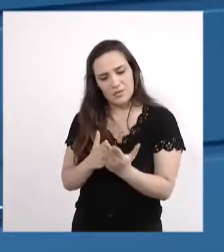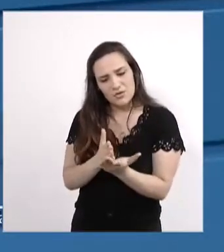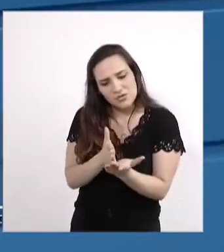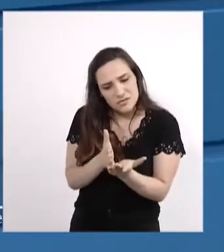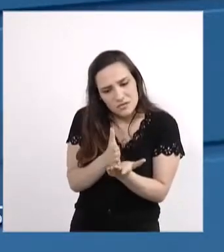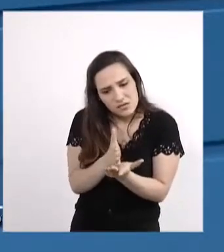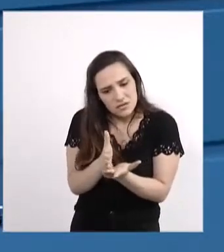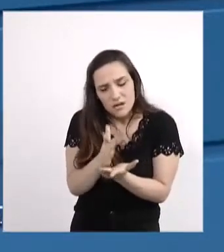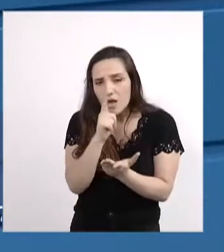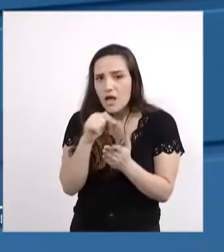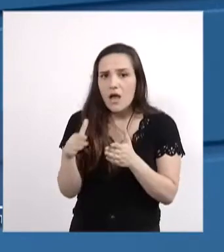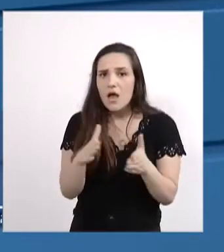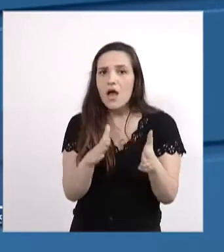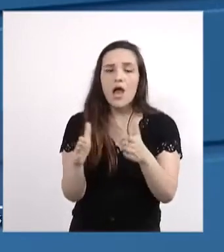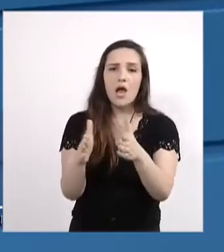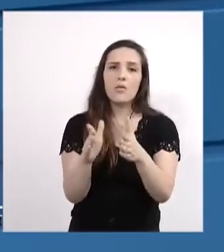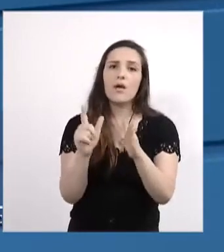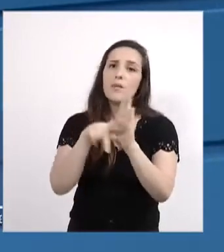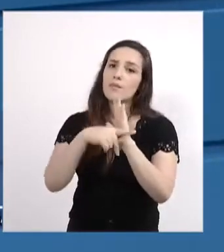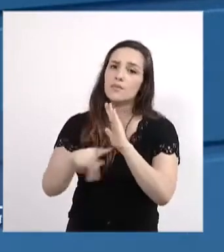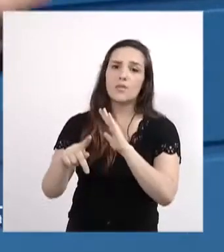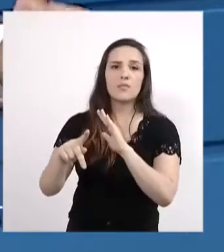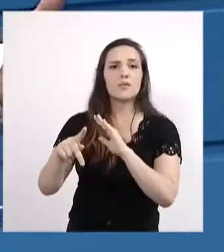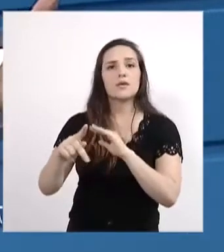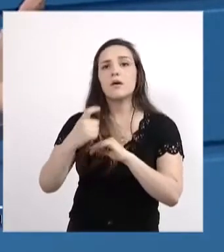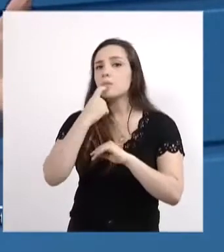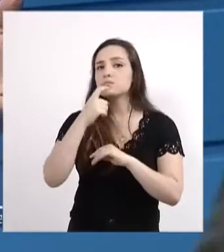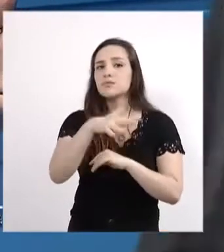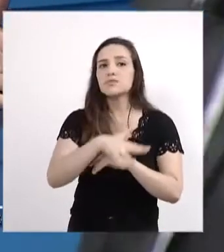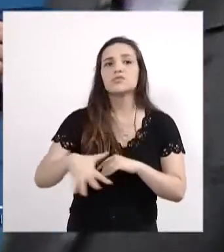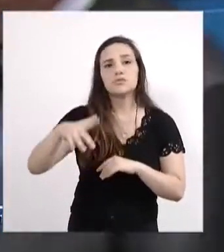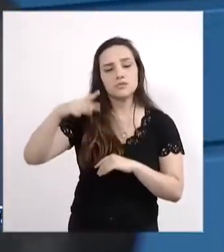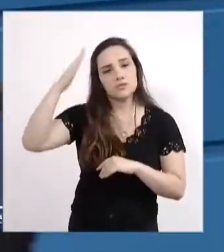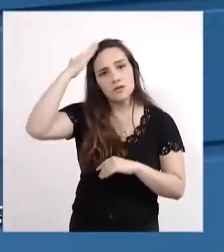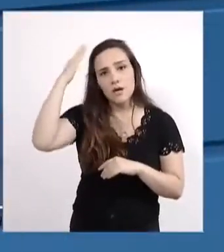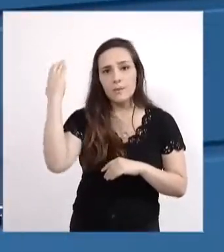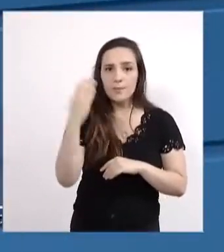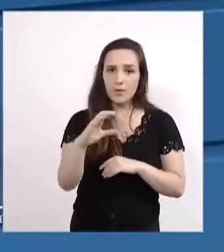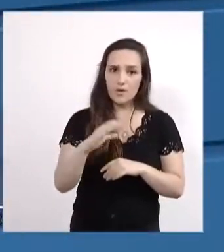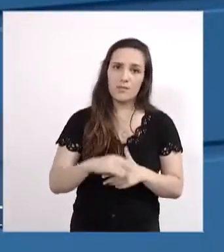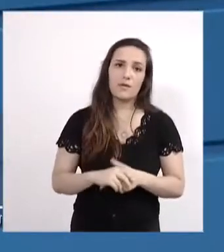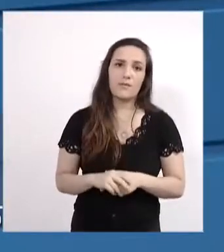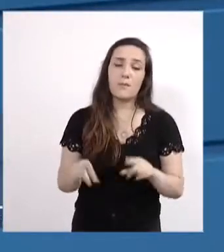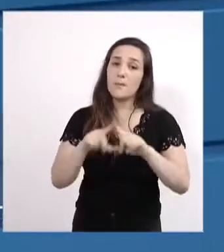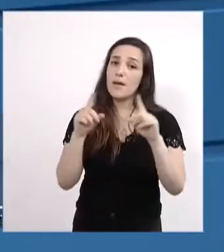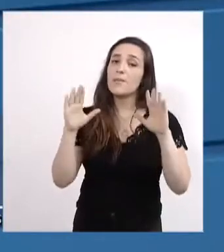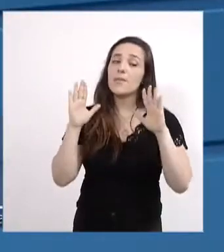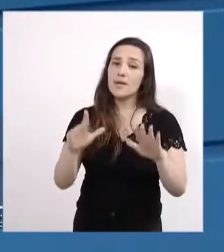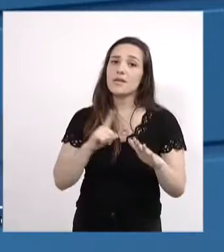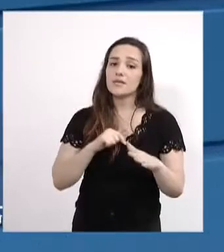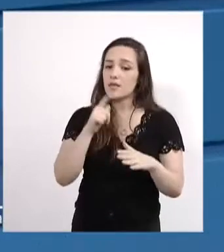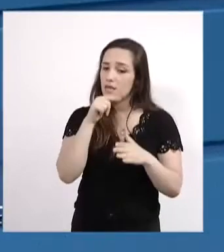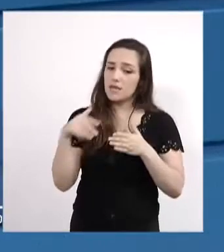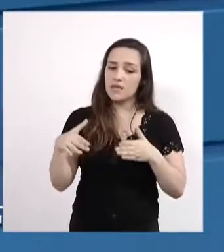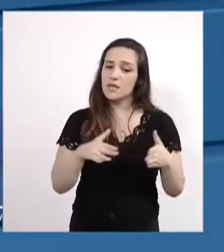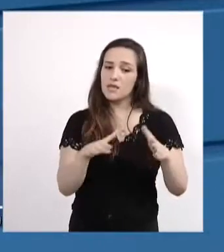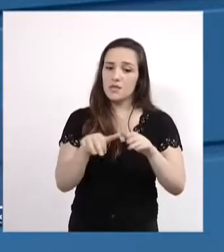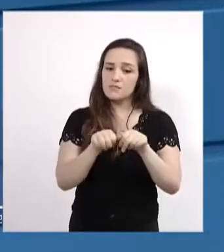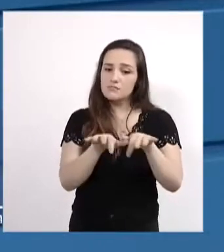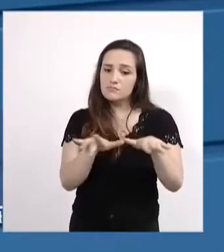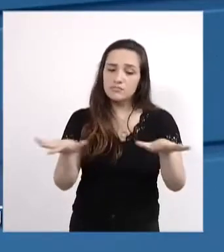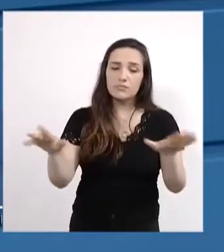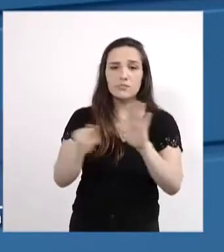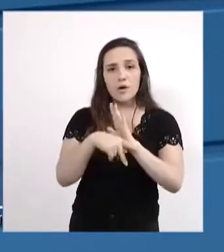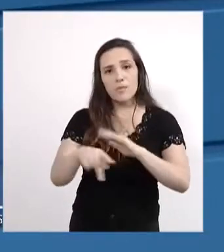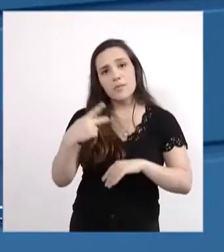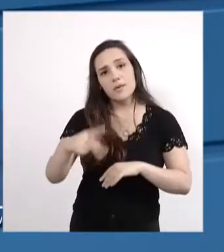esse perímetro que vai para Cuiabá. E dentro da bacia do Rio Paraguai, que é considerado Pantanal, há muitas